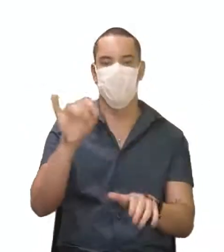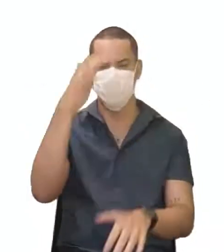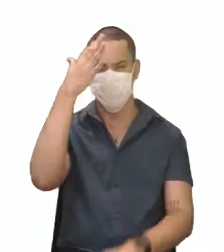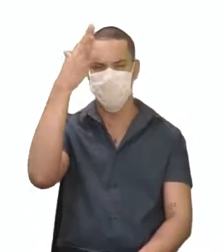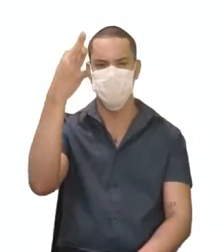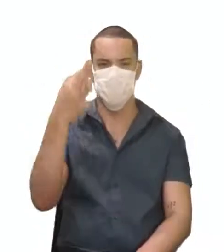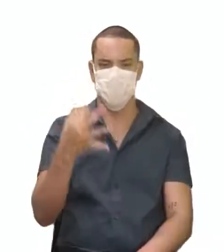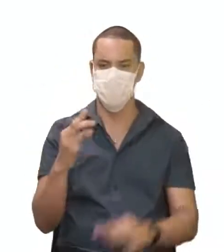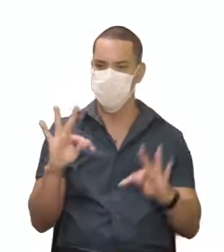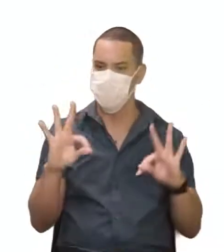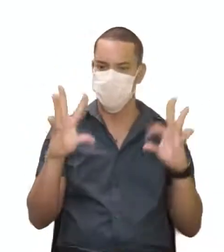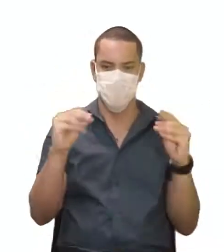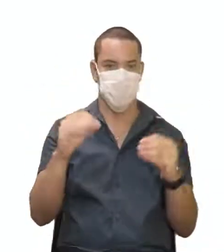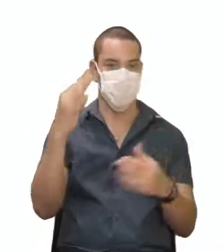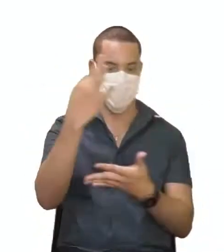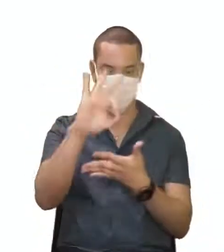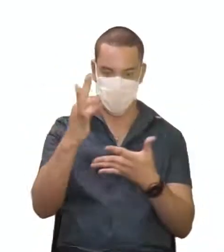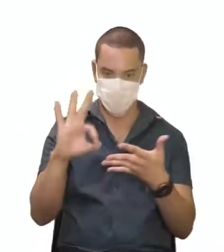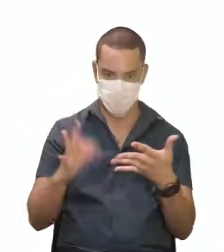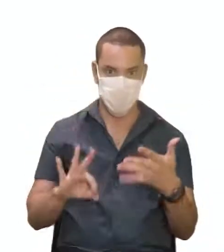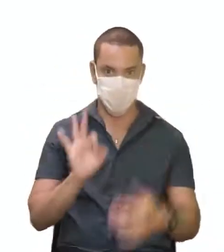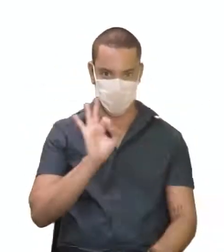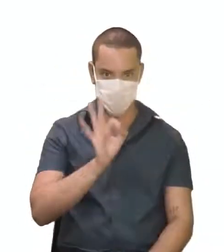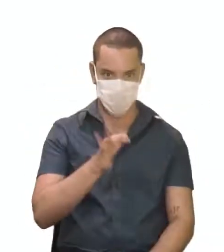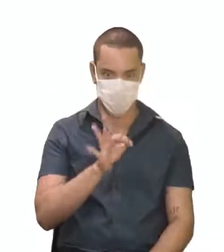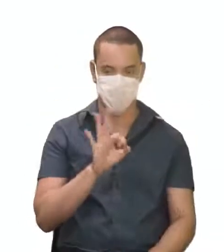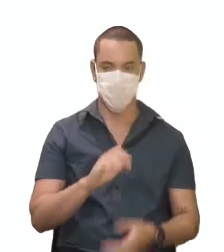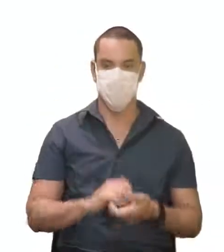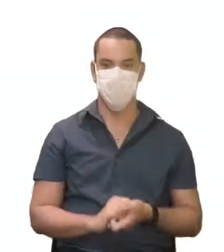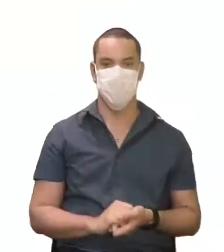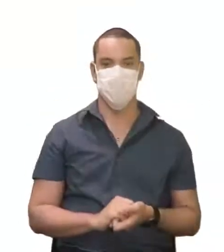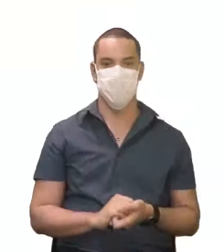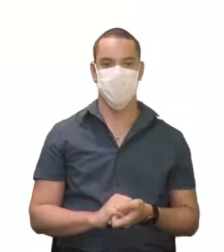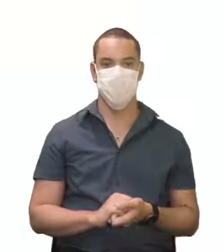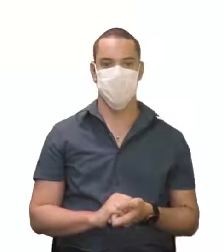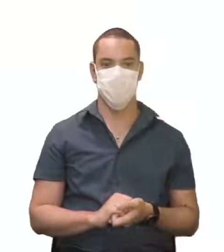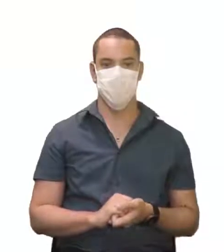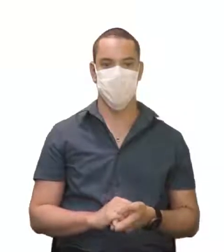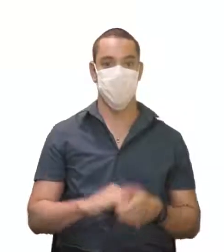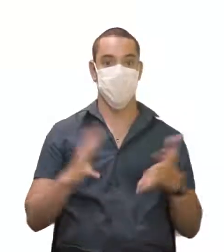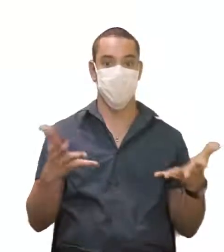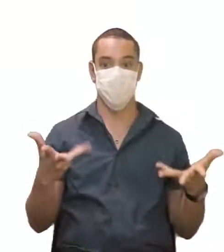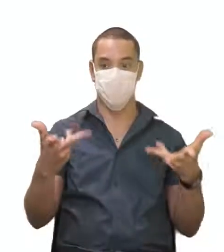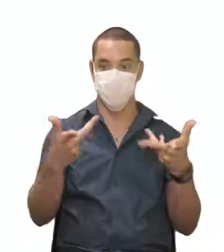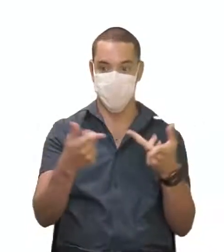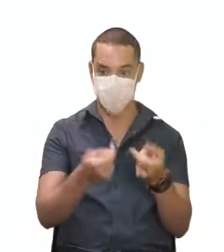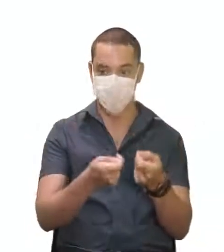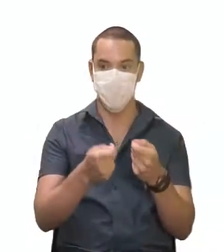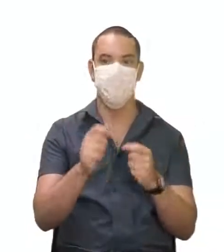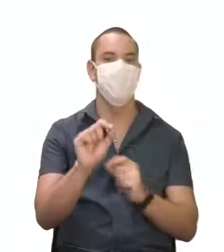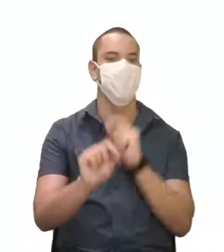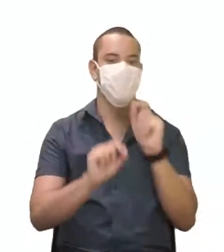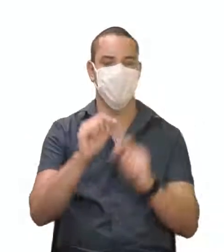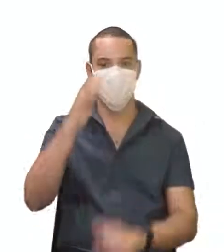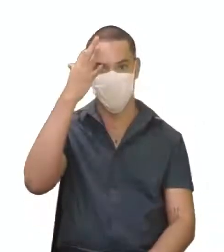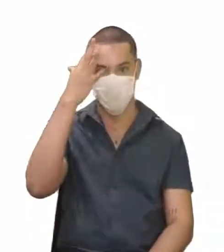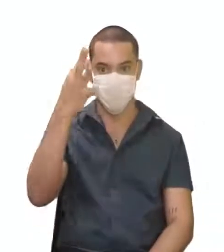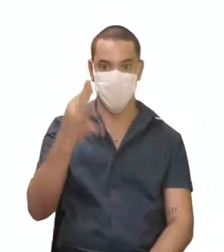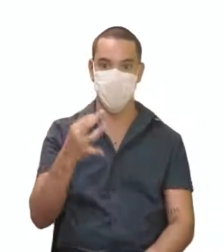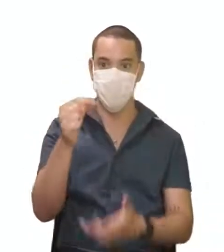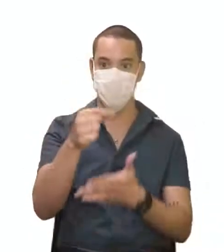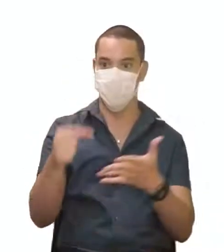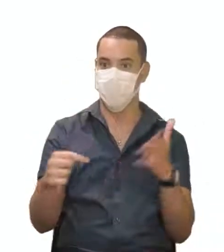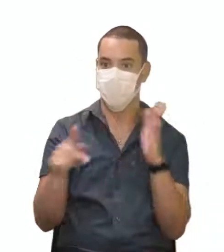esses dois temas de divisão celular. Vamos lá? As nossas habilidades, então, entender os